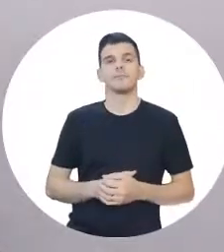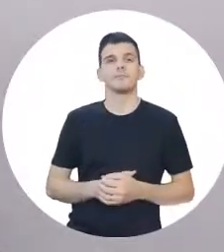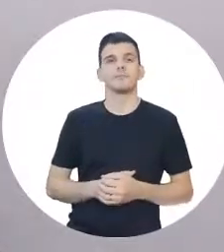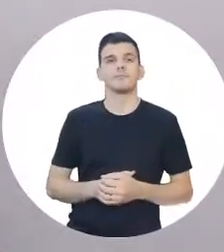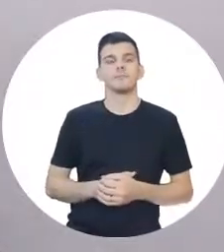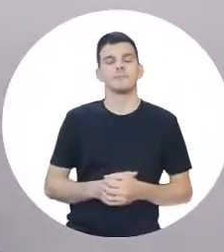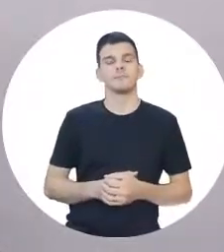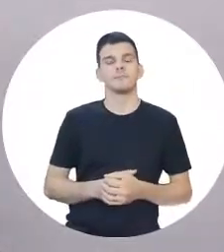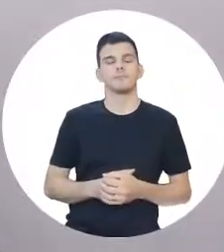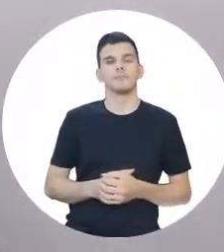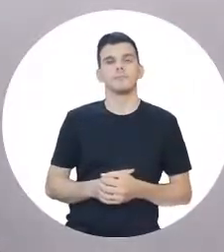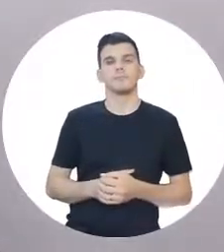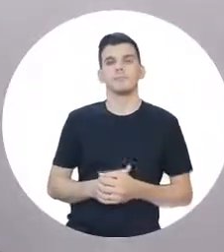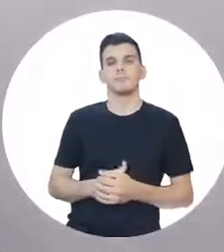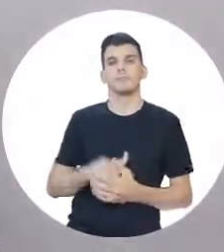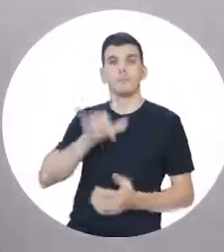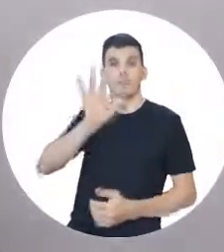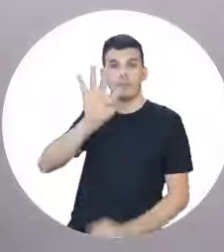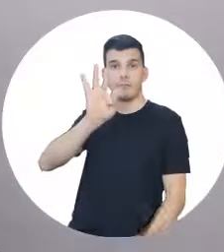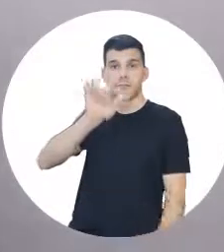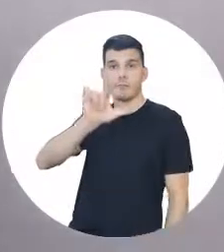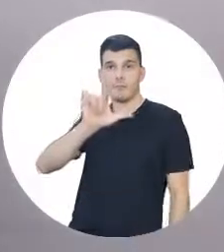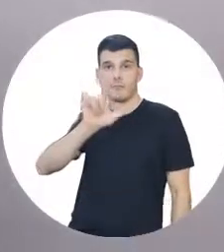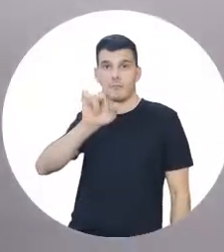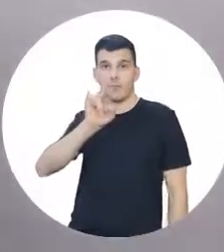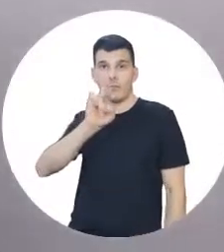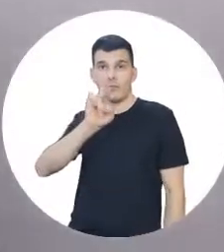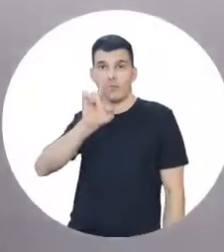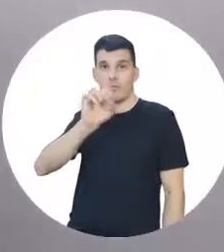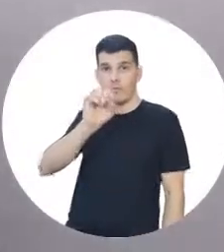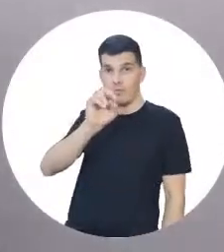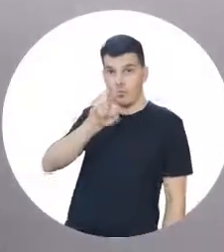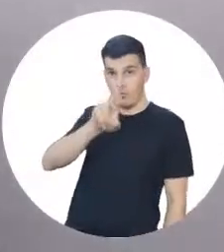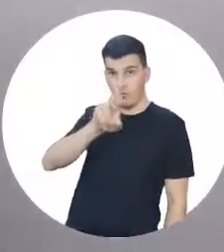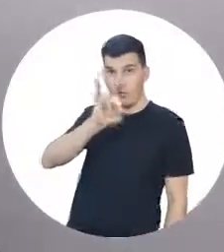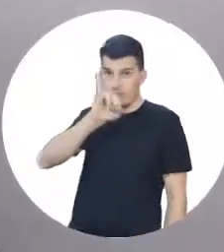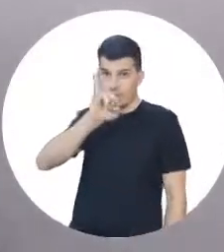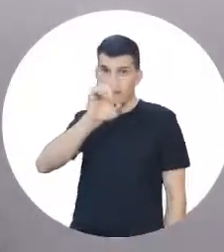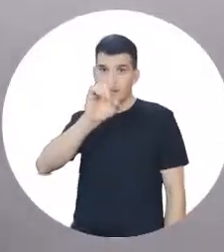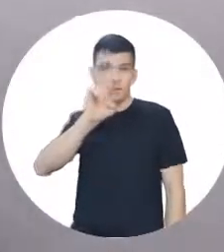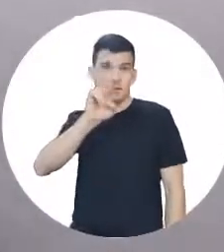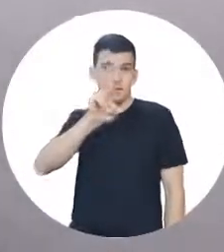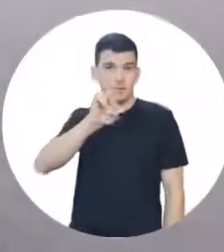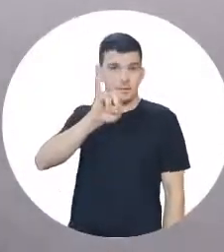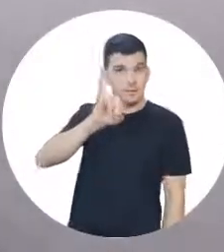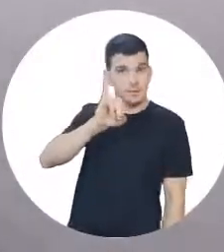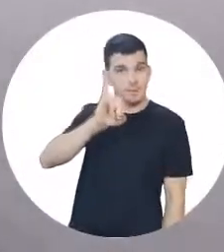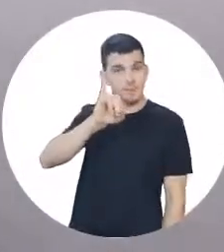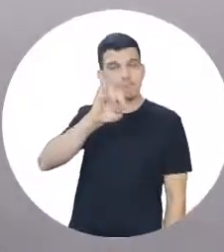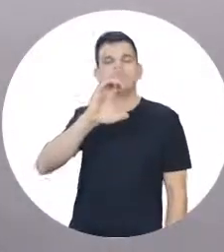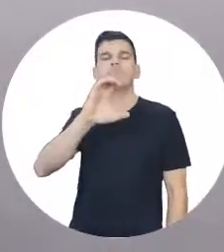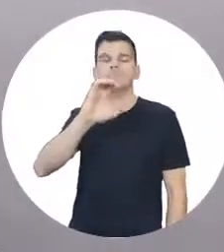Ácido flúor com terminação hídrico.